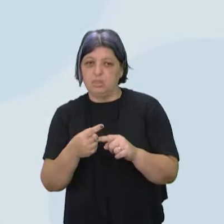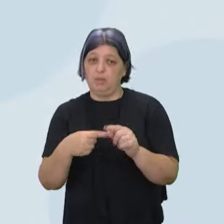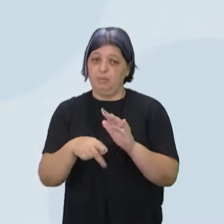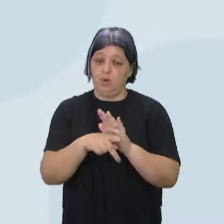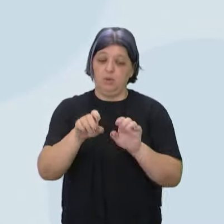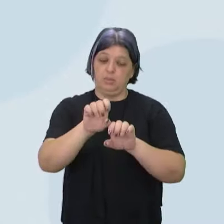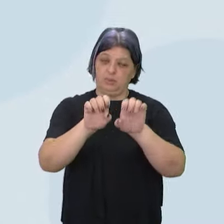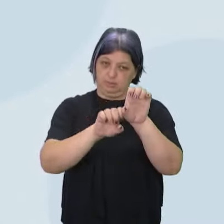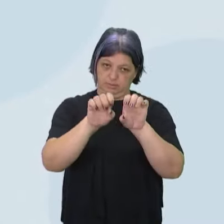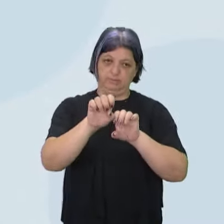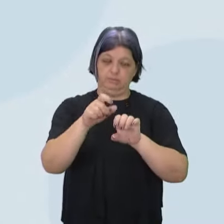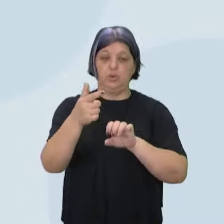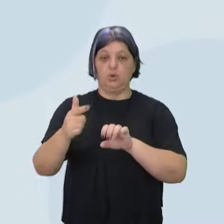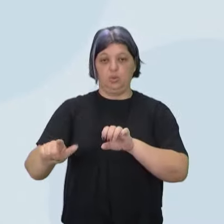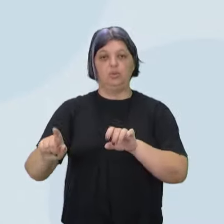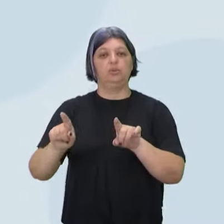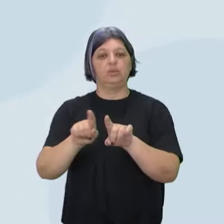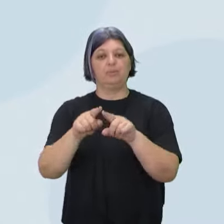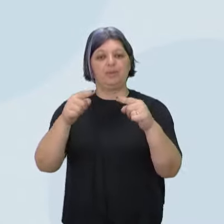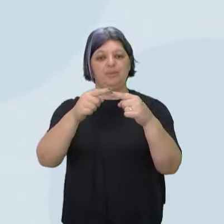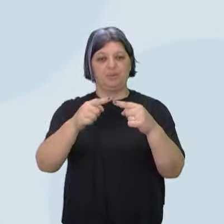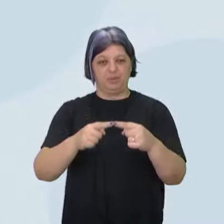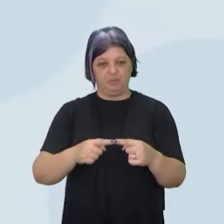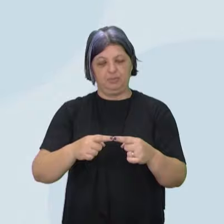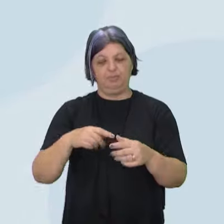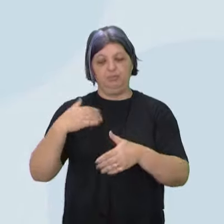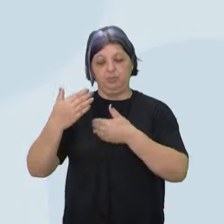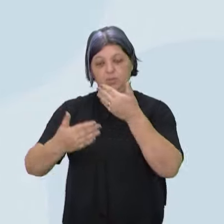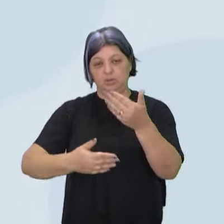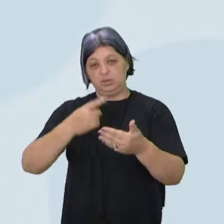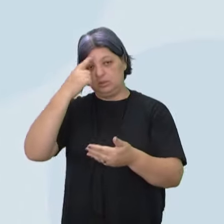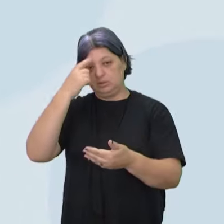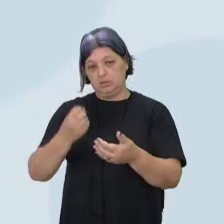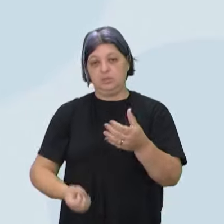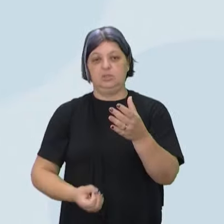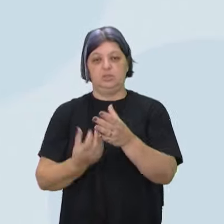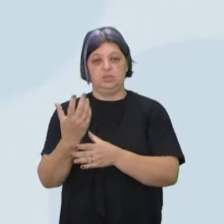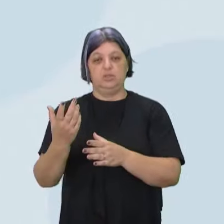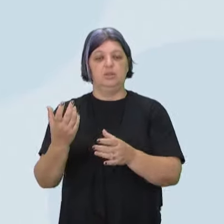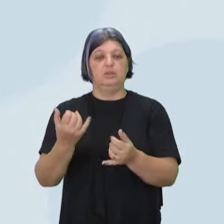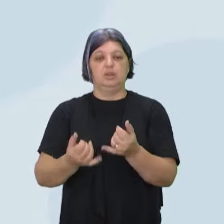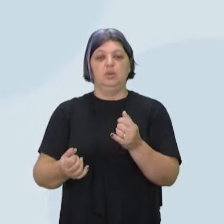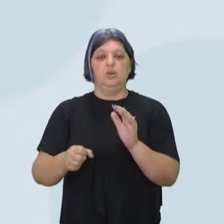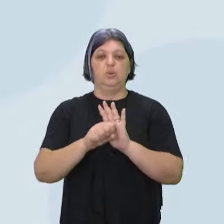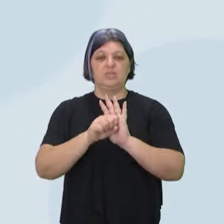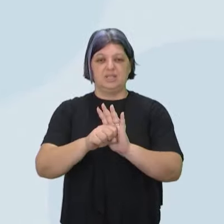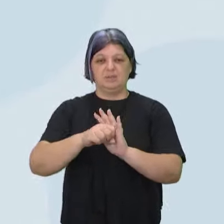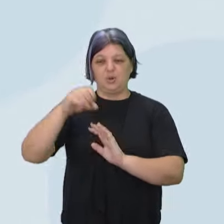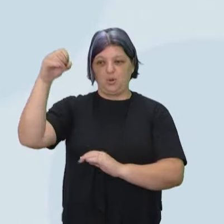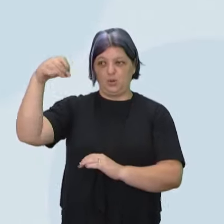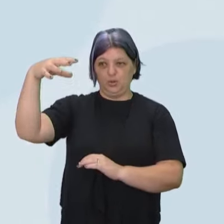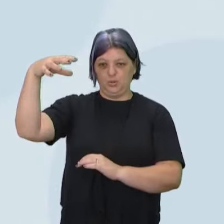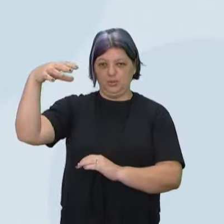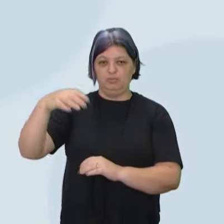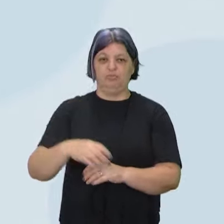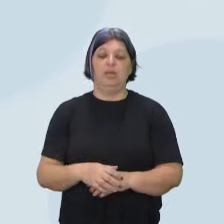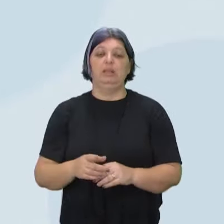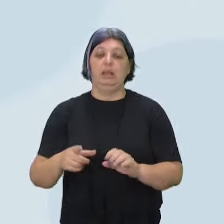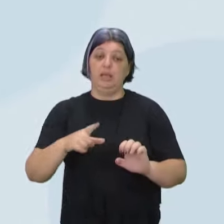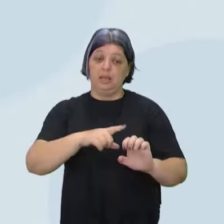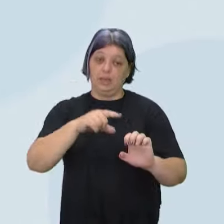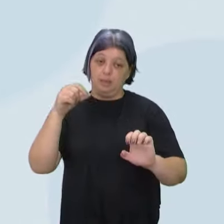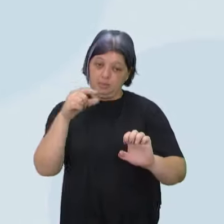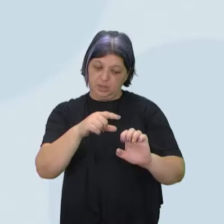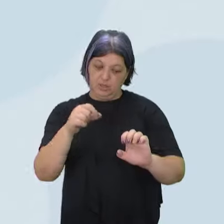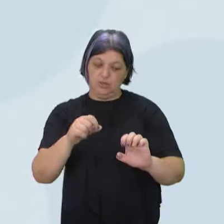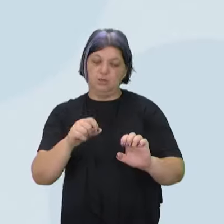estruturante, certo? E assim com os outros. Processos criativos vai ter o símbolo aí de uma lâmpada, né? Empreendedorismo vai ter um símbolo